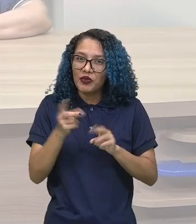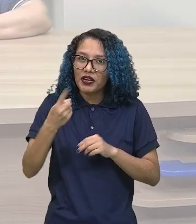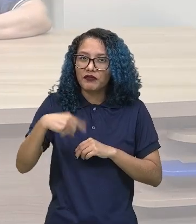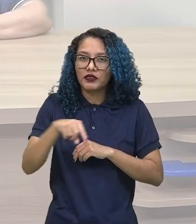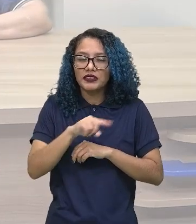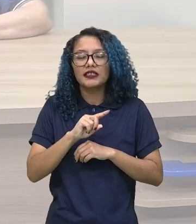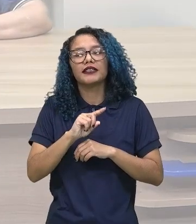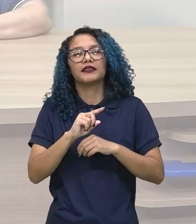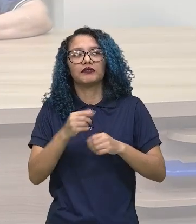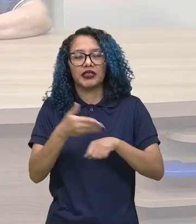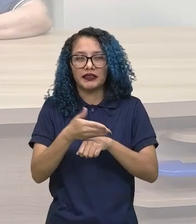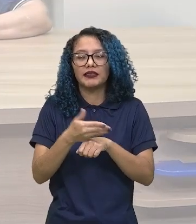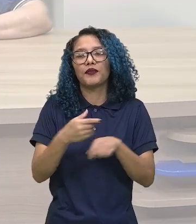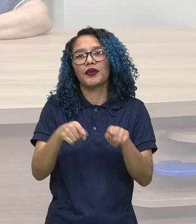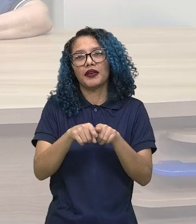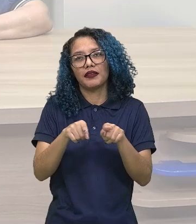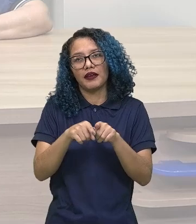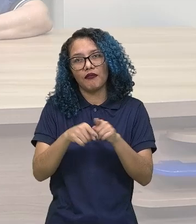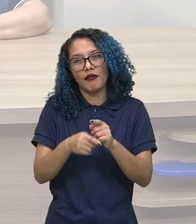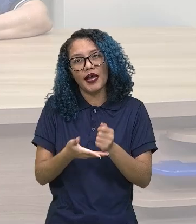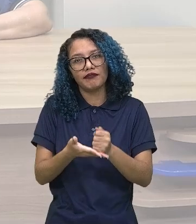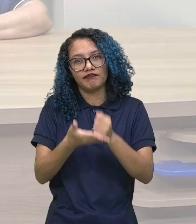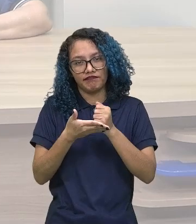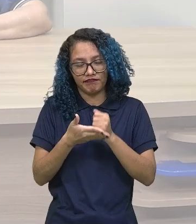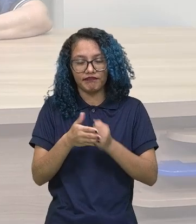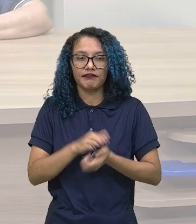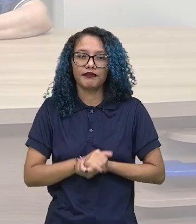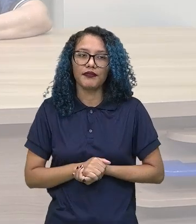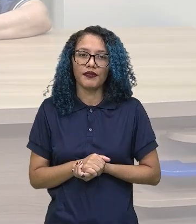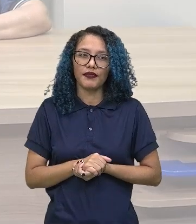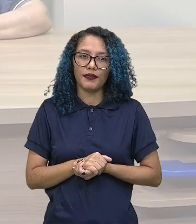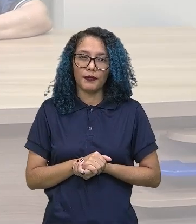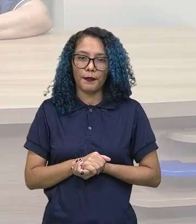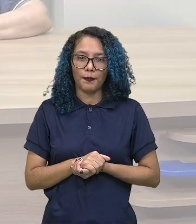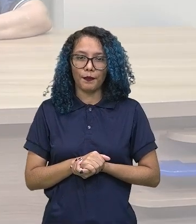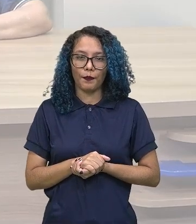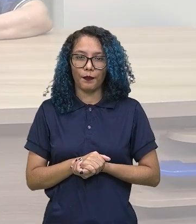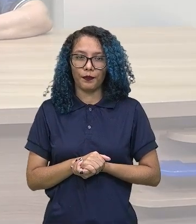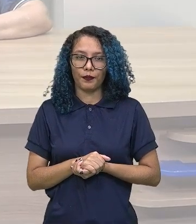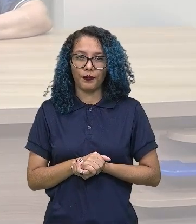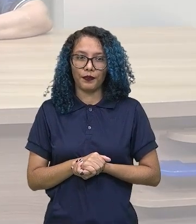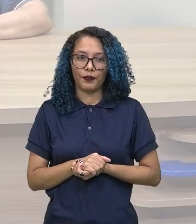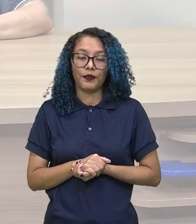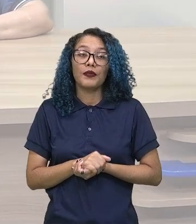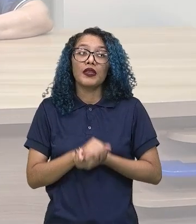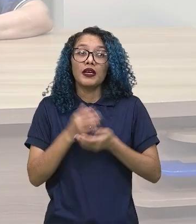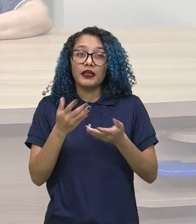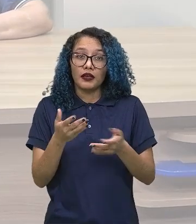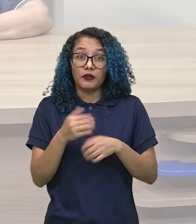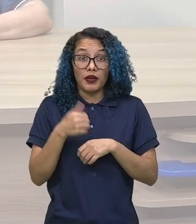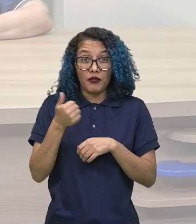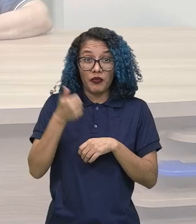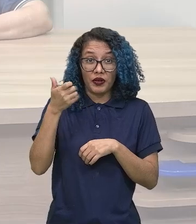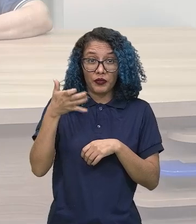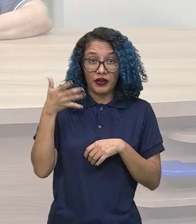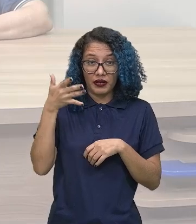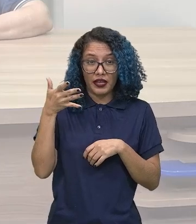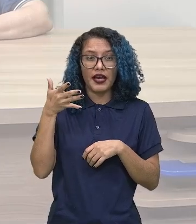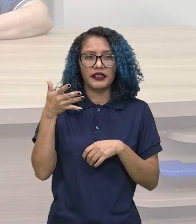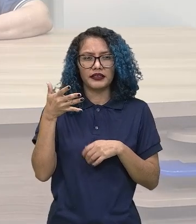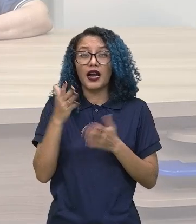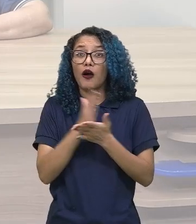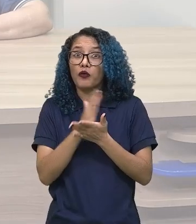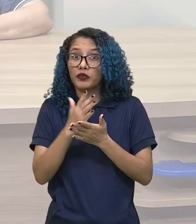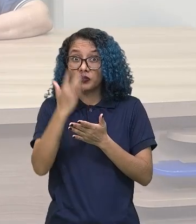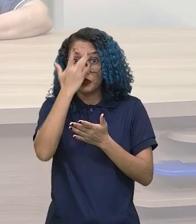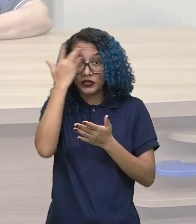contribuições também. Bem lembrado também, né, professora Socorro, nós acompanhamos também o primeiro momento e nós vimos que ainda tem um pouquinho de dúvida